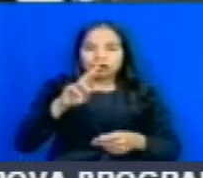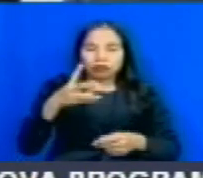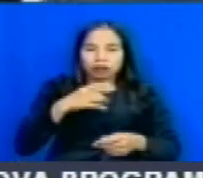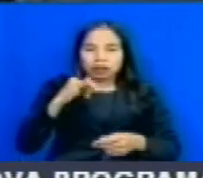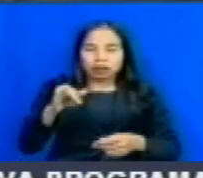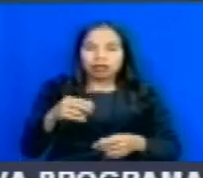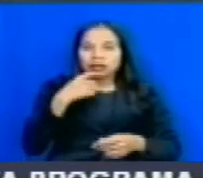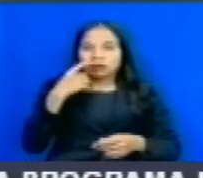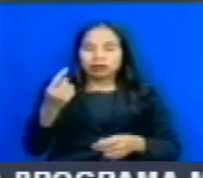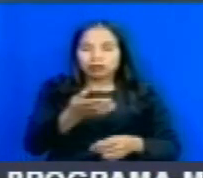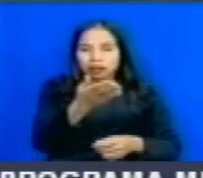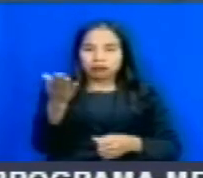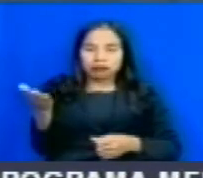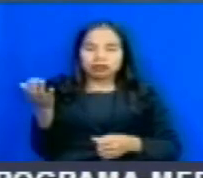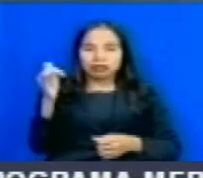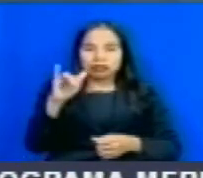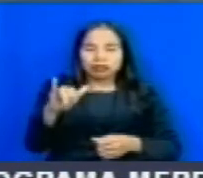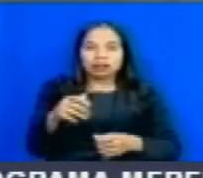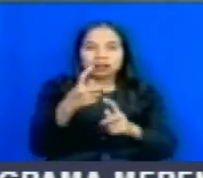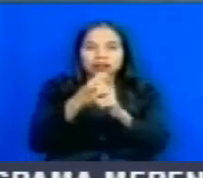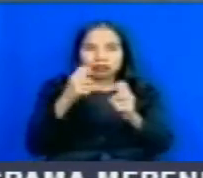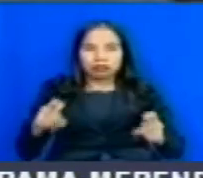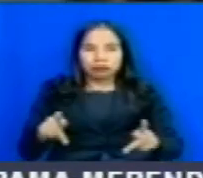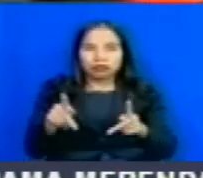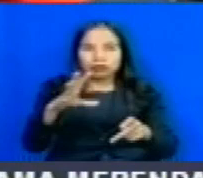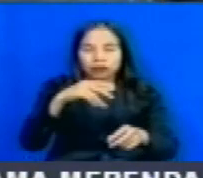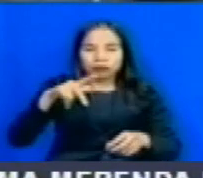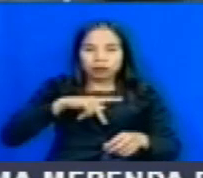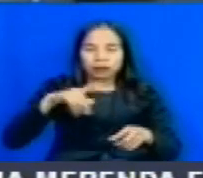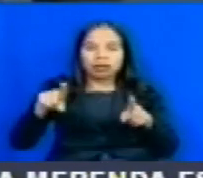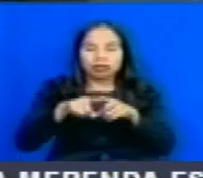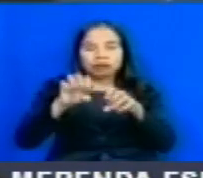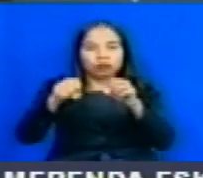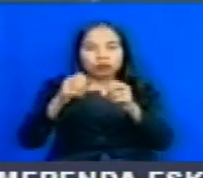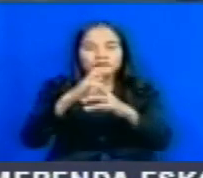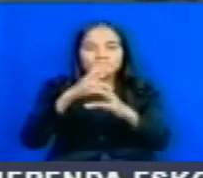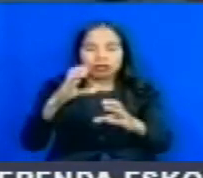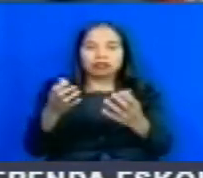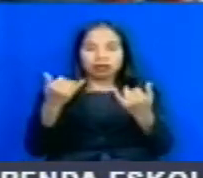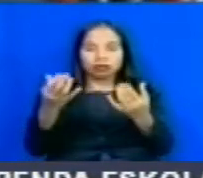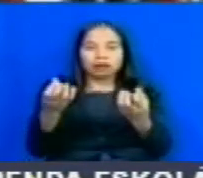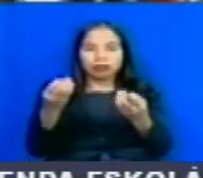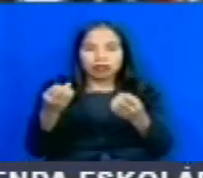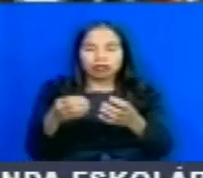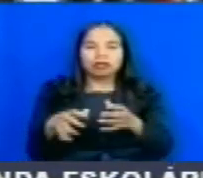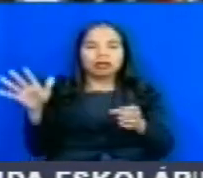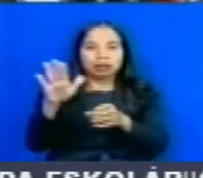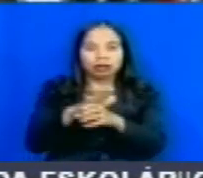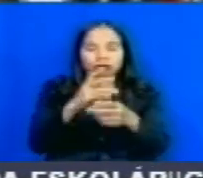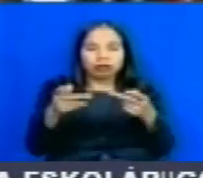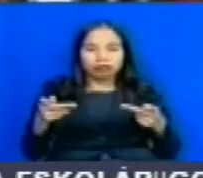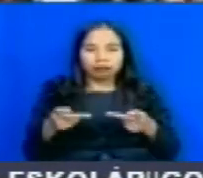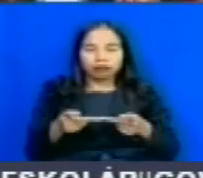e a tu informa baita boa tira kata a transporte público no privado nessa motor no careta ora senhadão barak makana kono iha fati